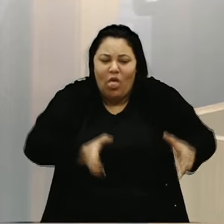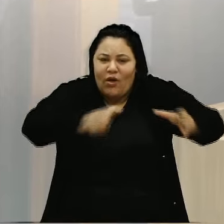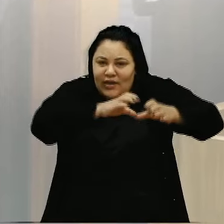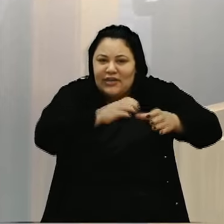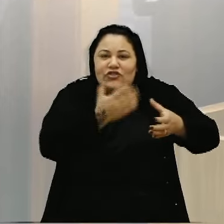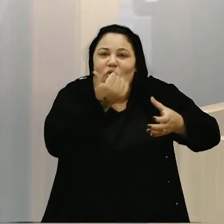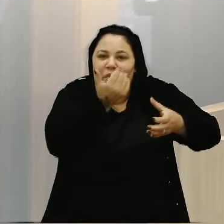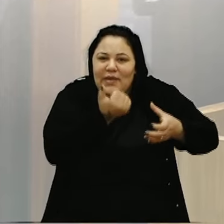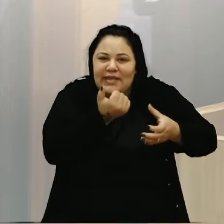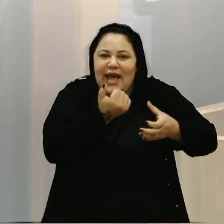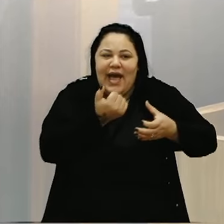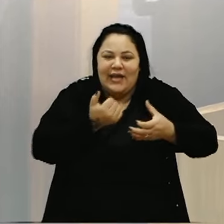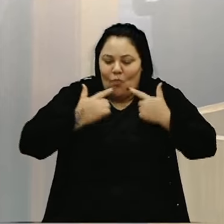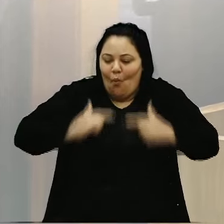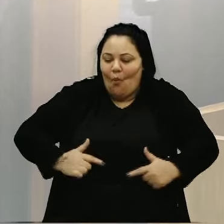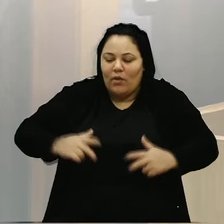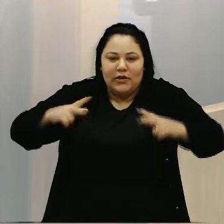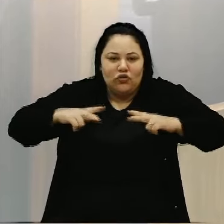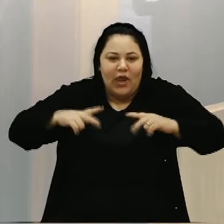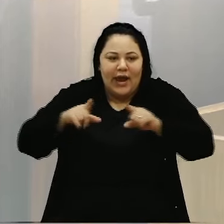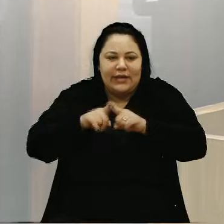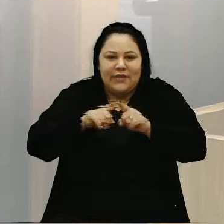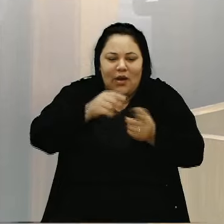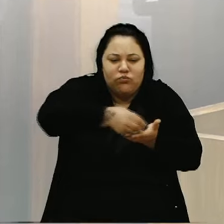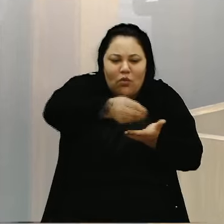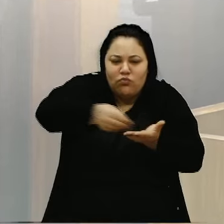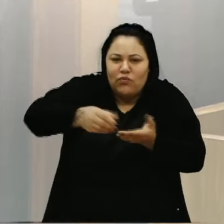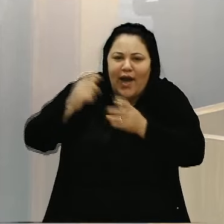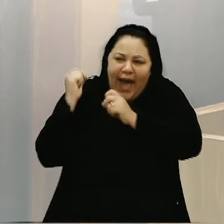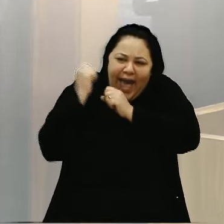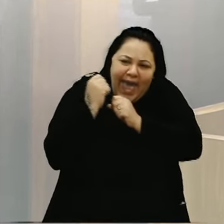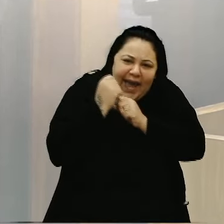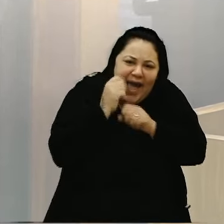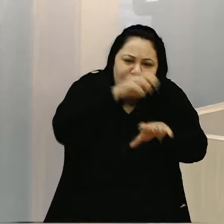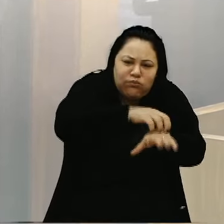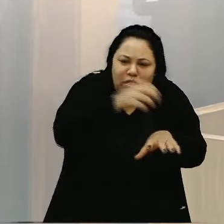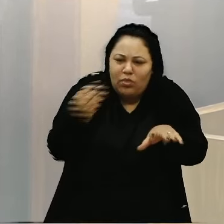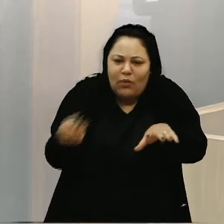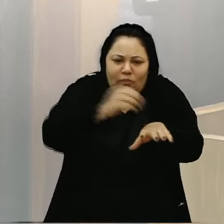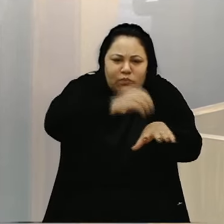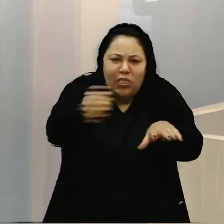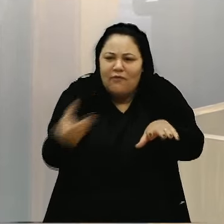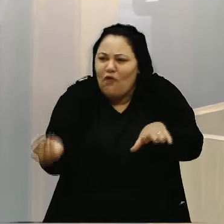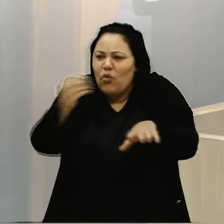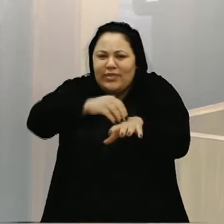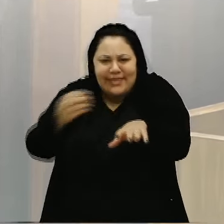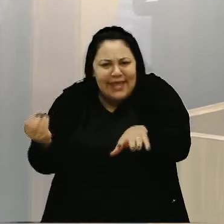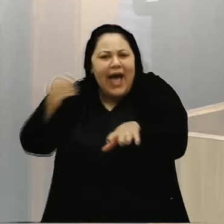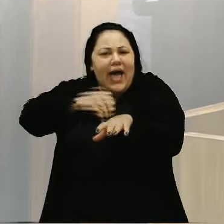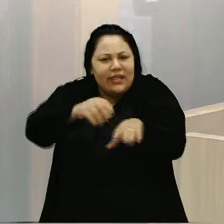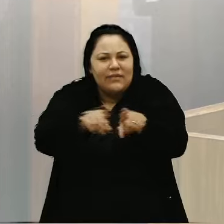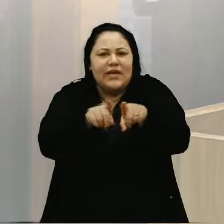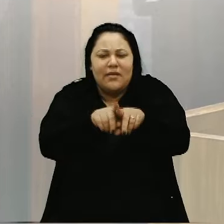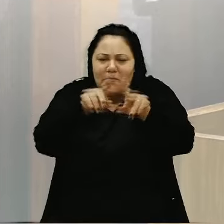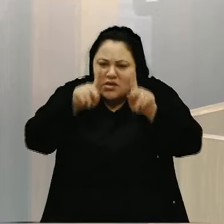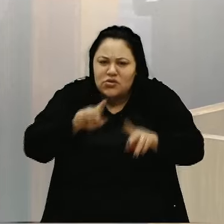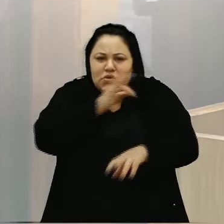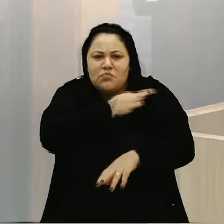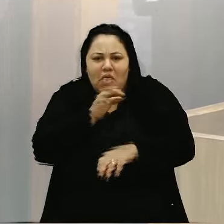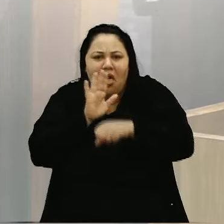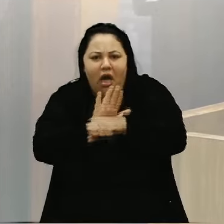pessoal e também de distribuição né carregamento de carretas descarregamento de carretas pessoas que têm estado conosco